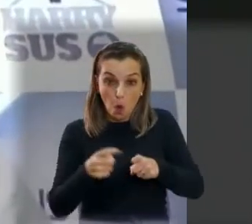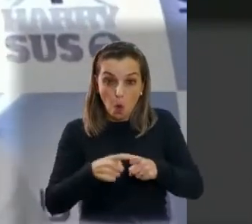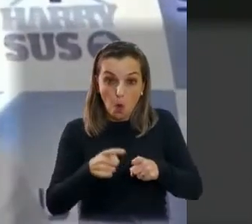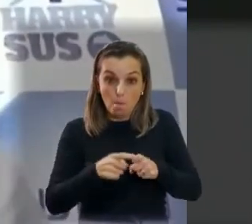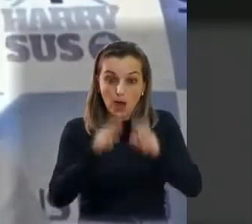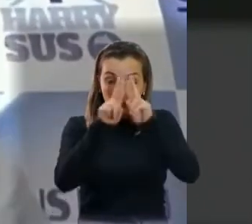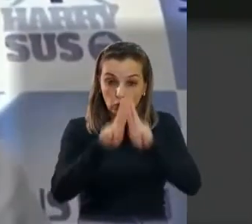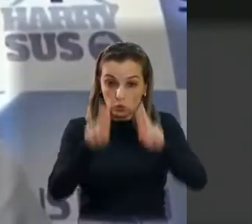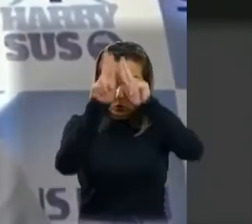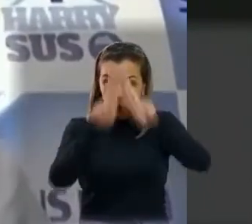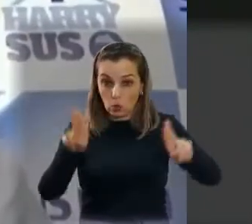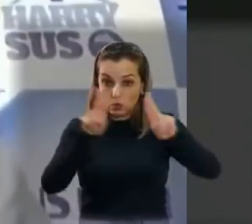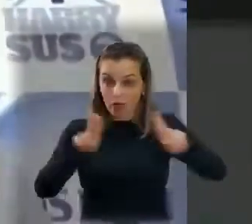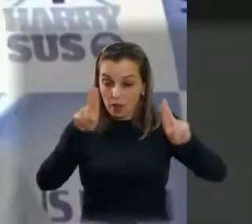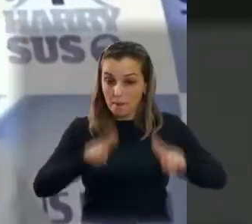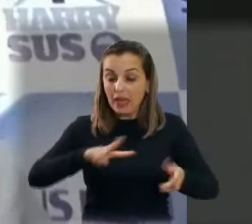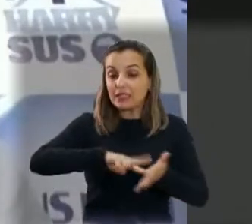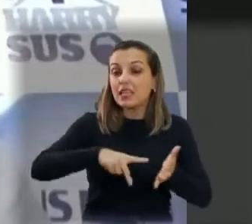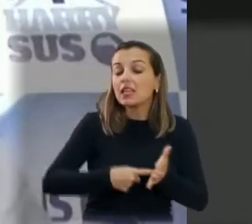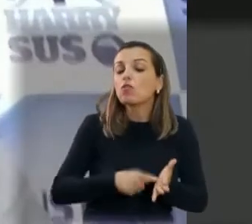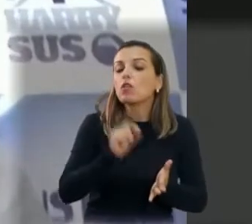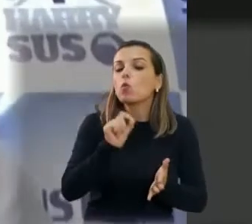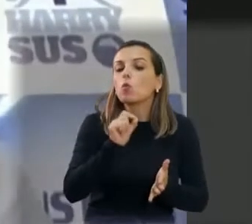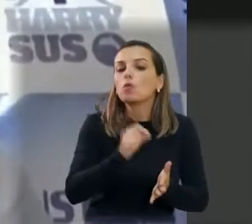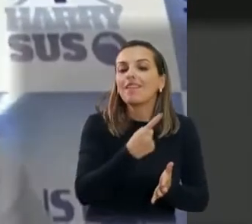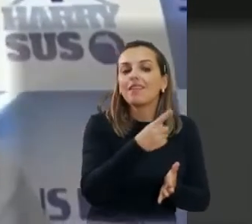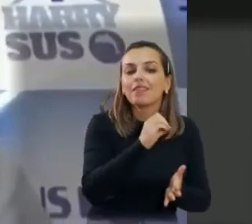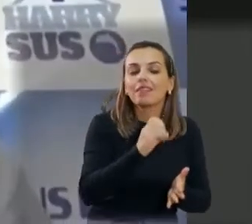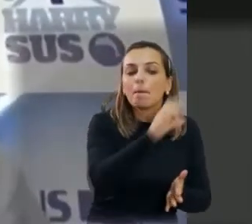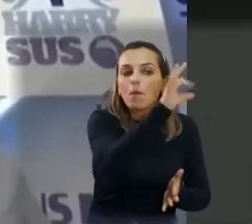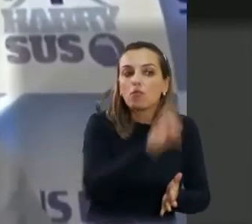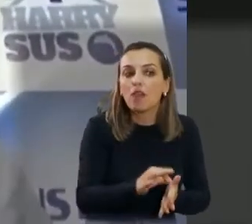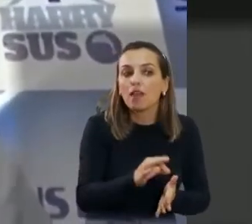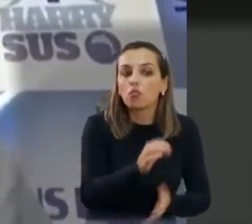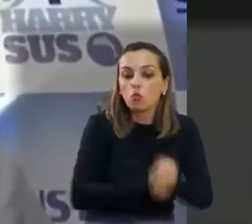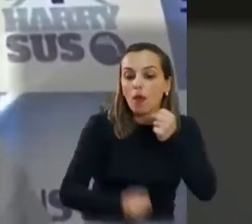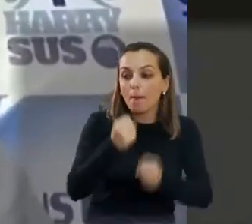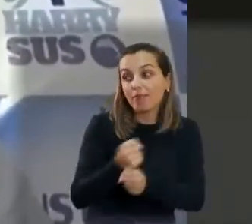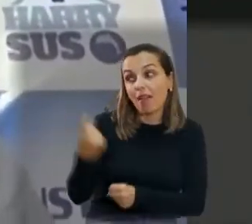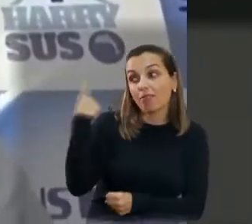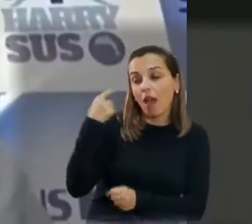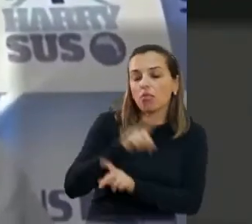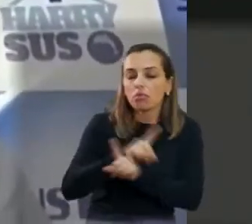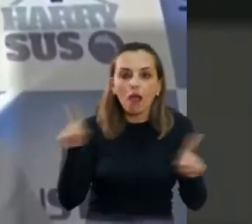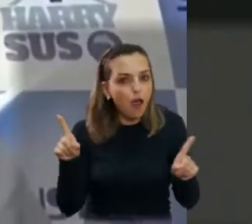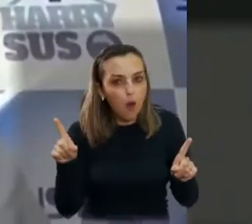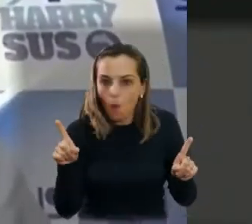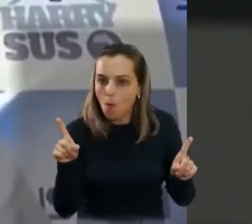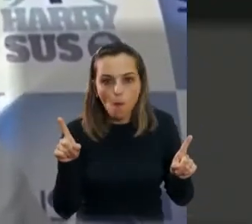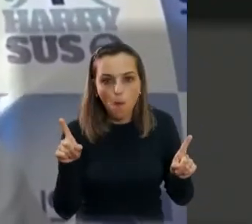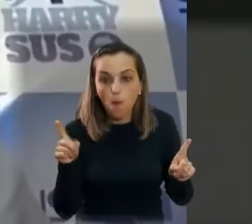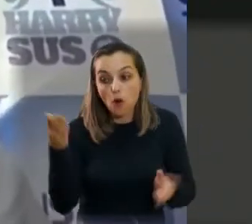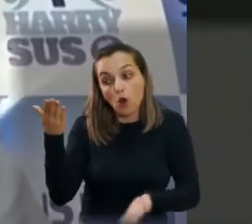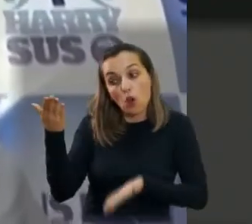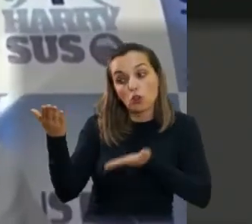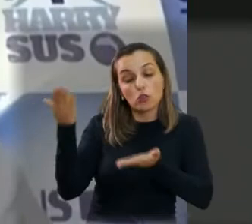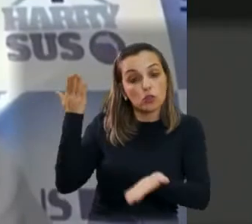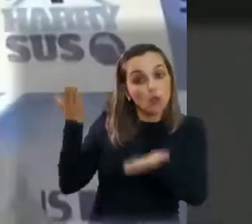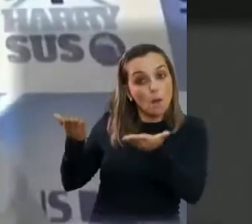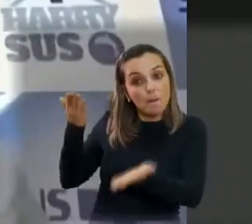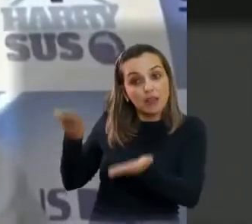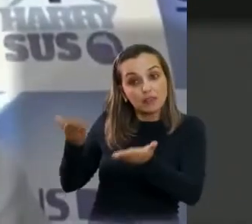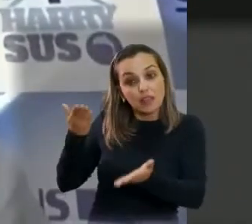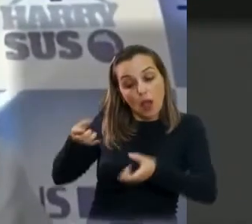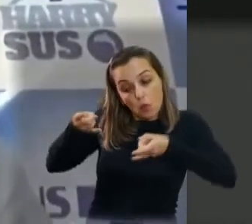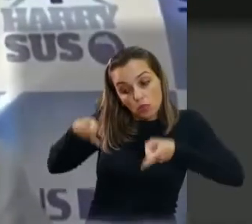esses 100% não são os do ano passado. Em relação ao ano passado, o número de leitos